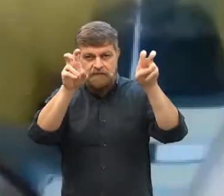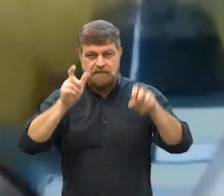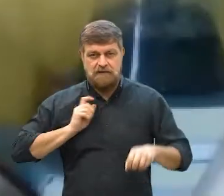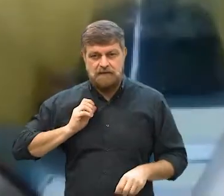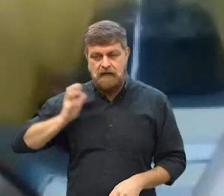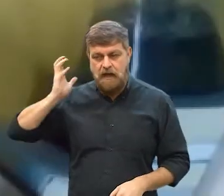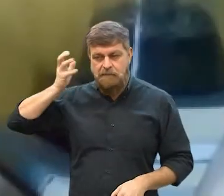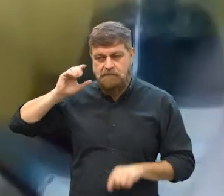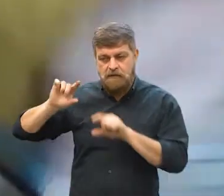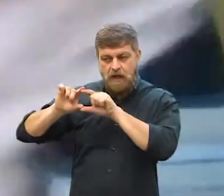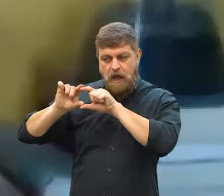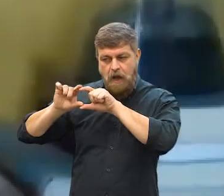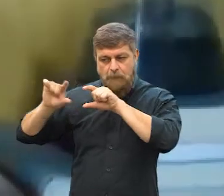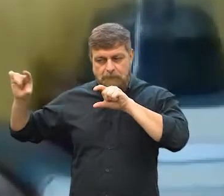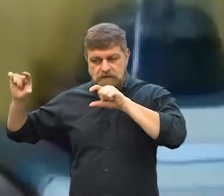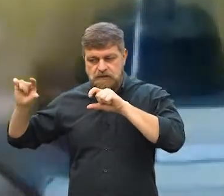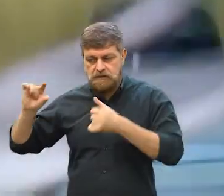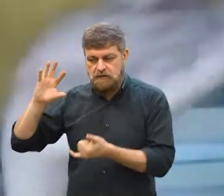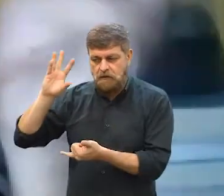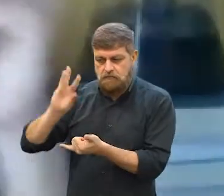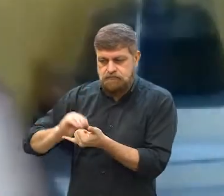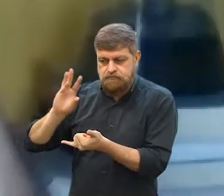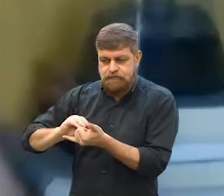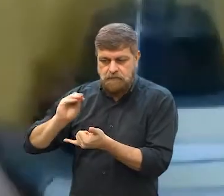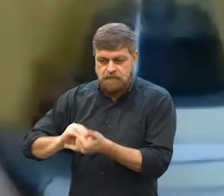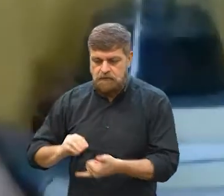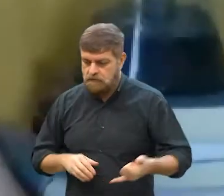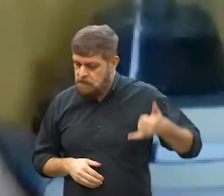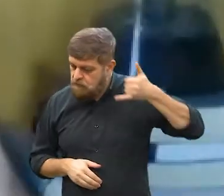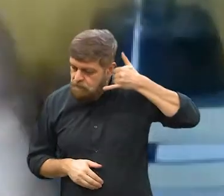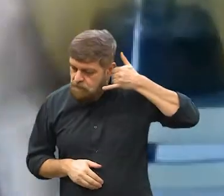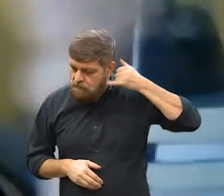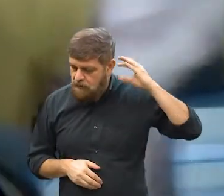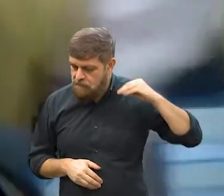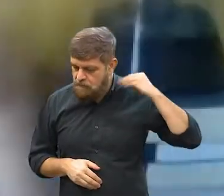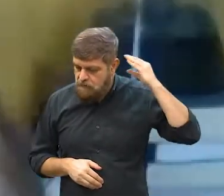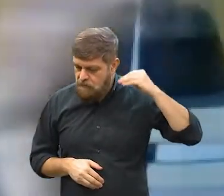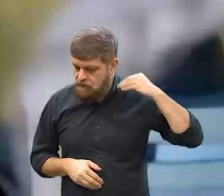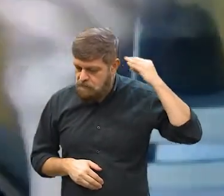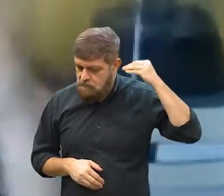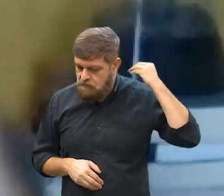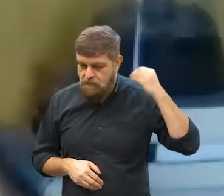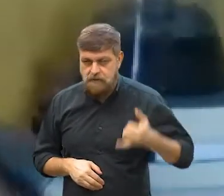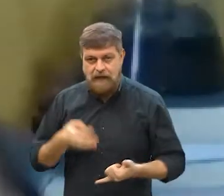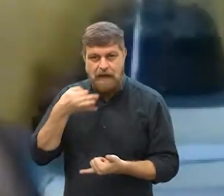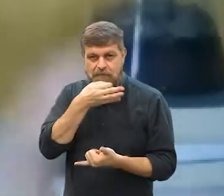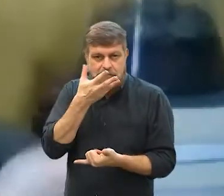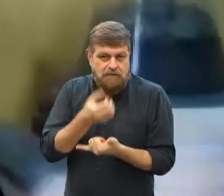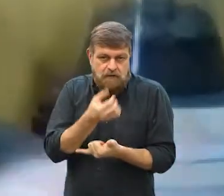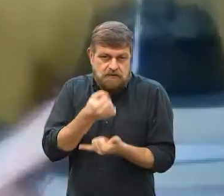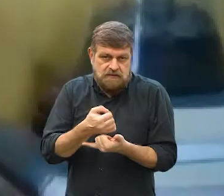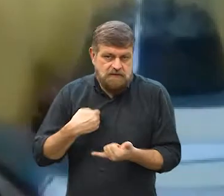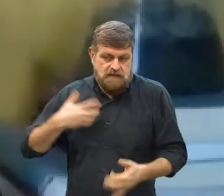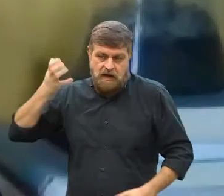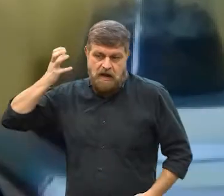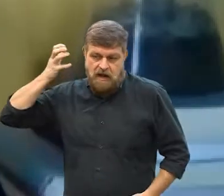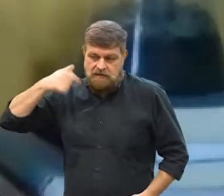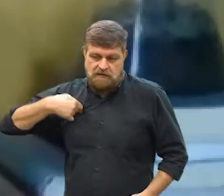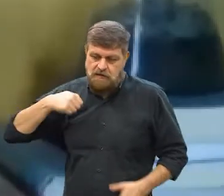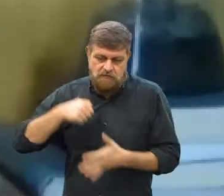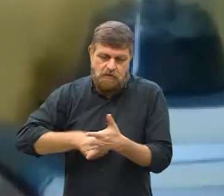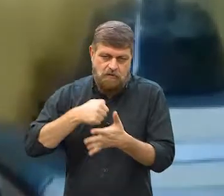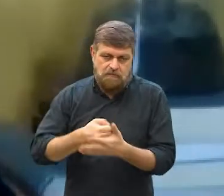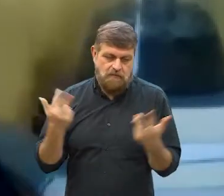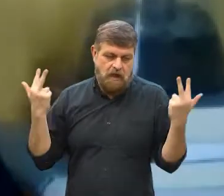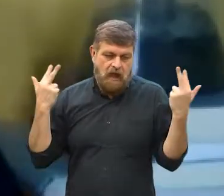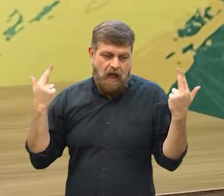tenho tirar um trechinho de um produto radiofônico e oferecê-lo os e manda o povo esquece nada mais sendo que o rádio eu presentes todos os que